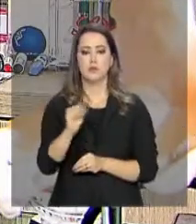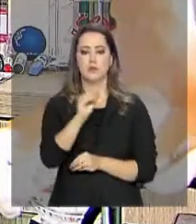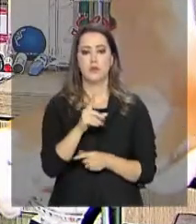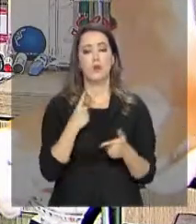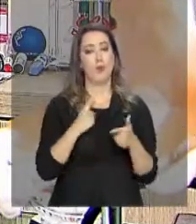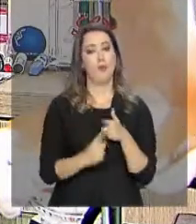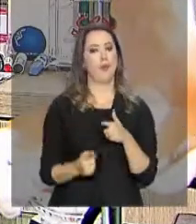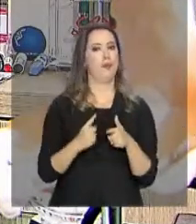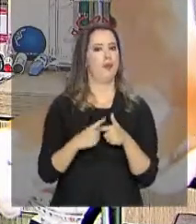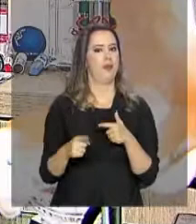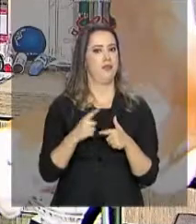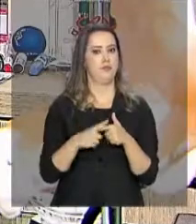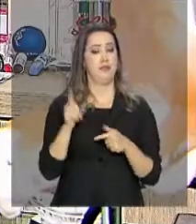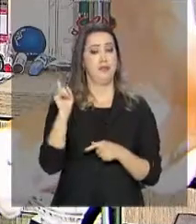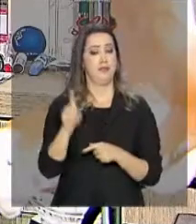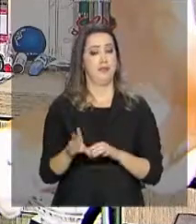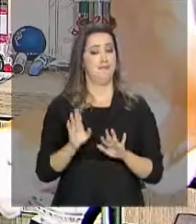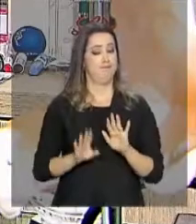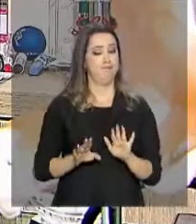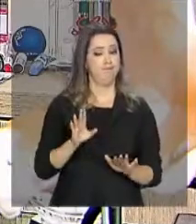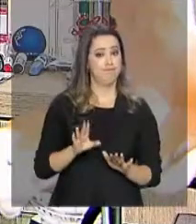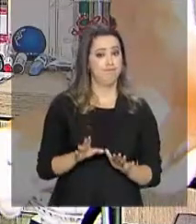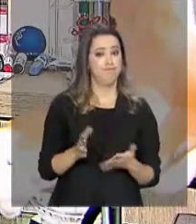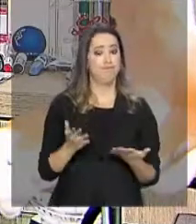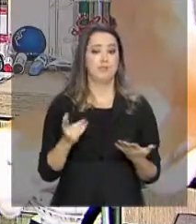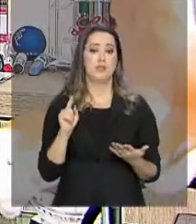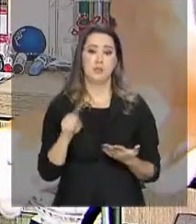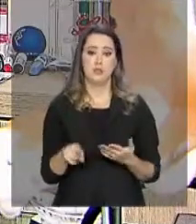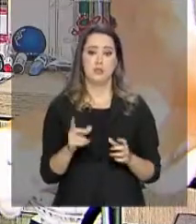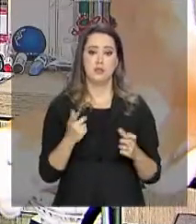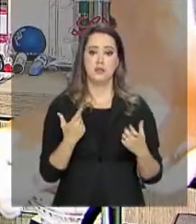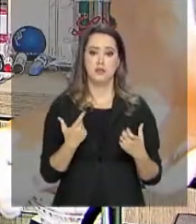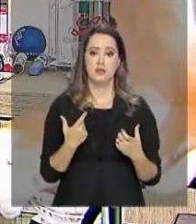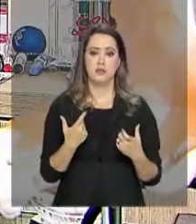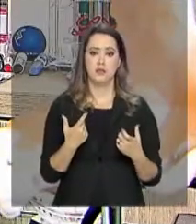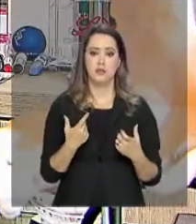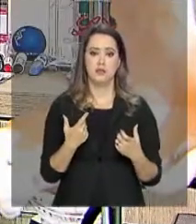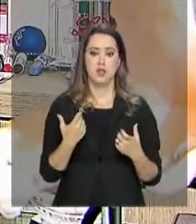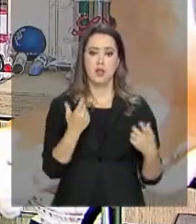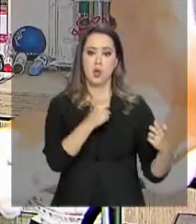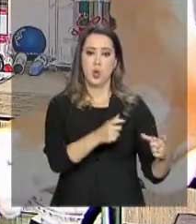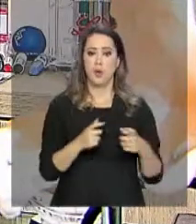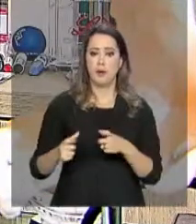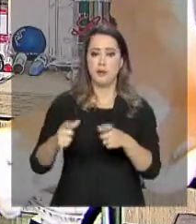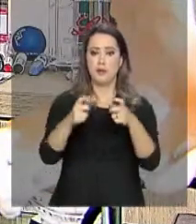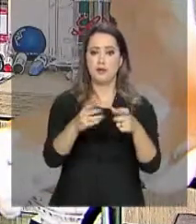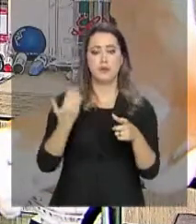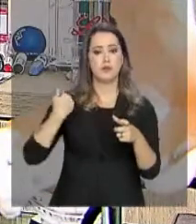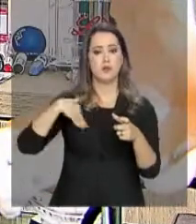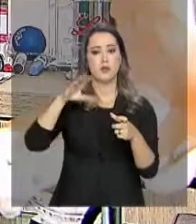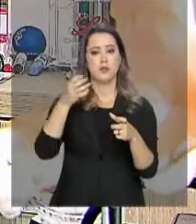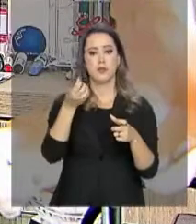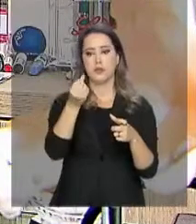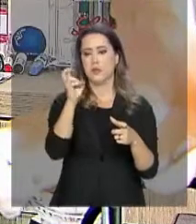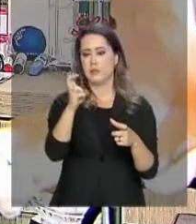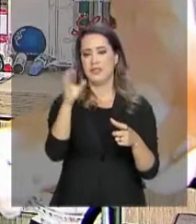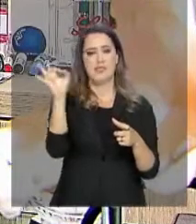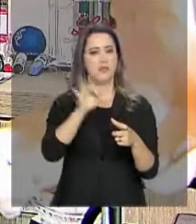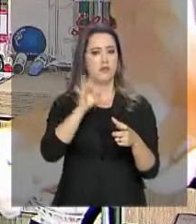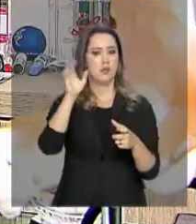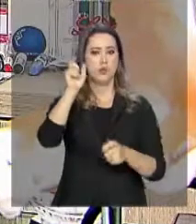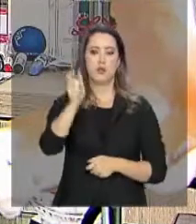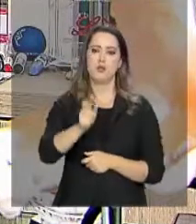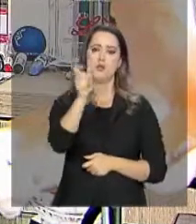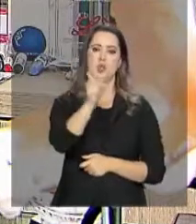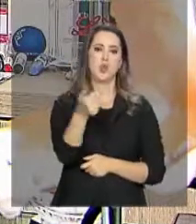problema é que infelizmente há dados que mostram mais de 65% dos pacientes